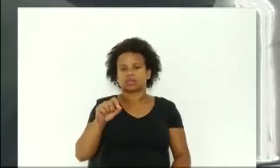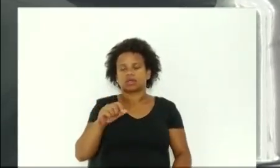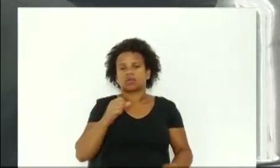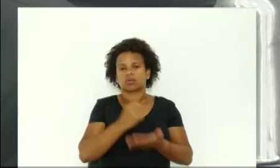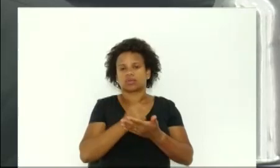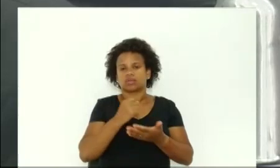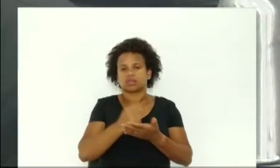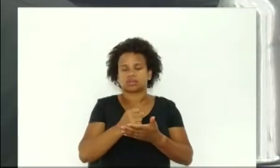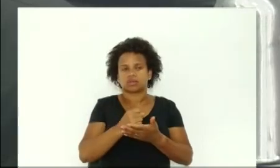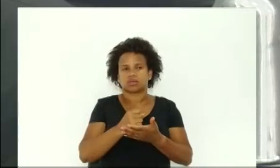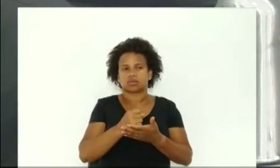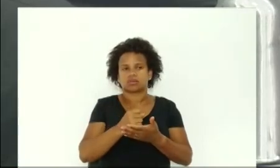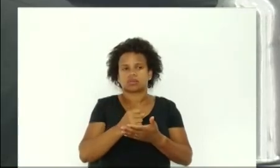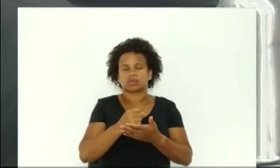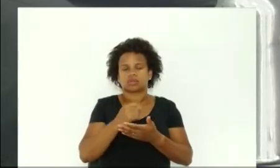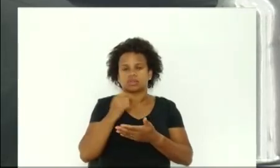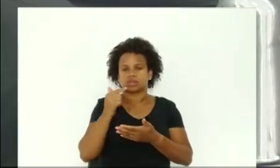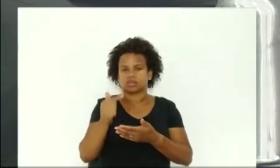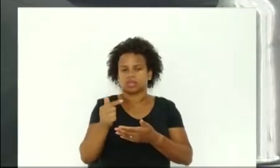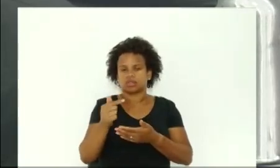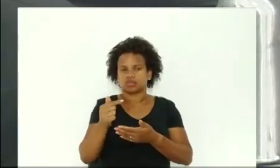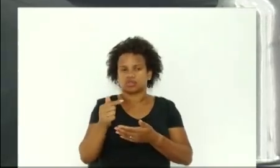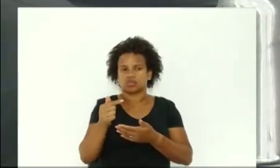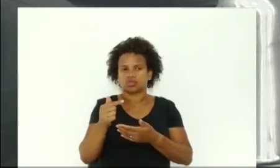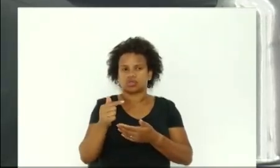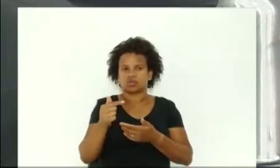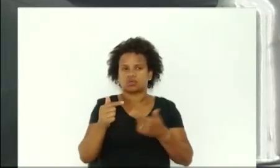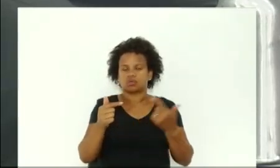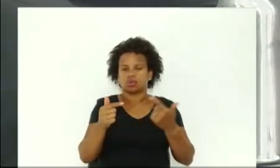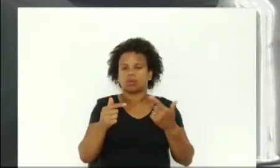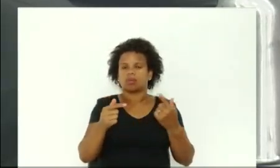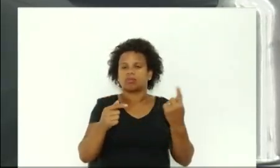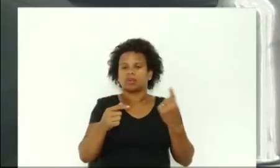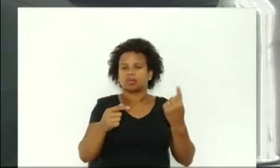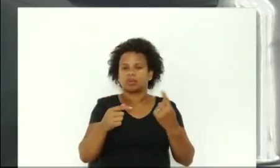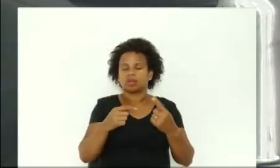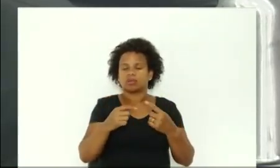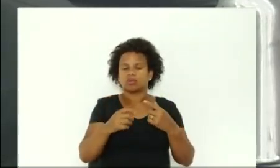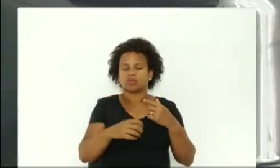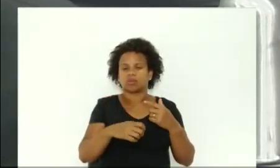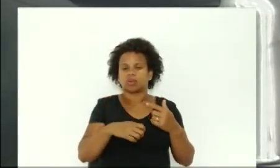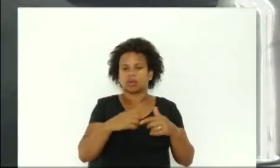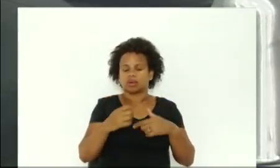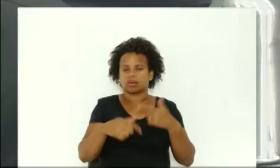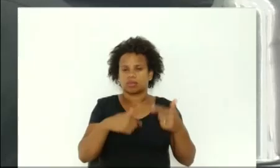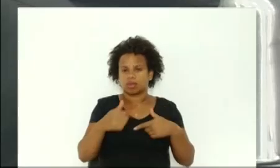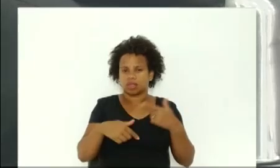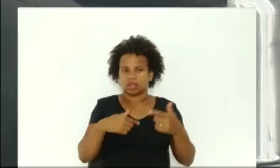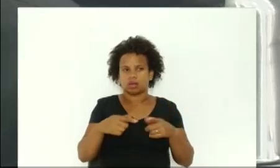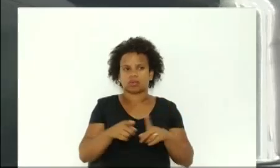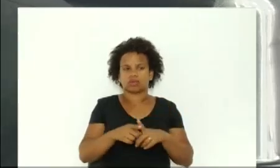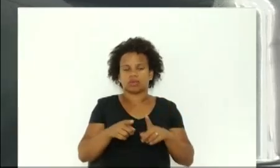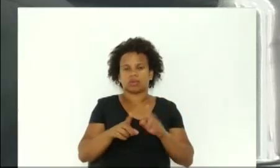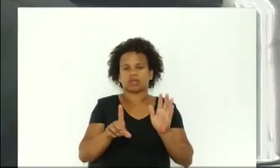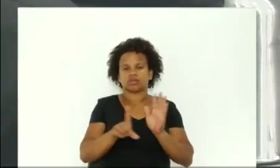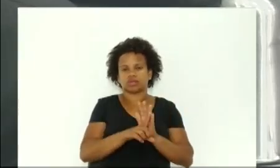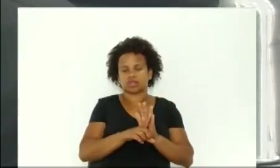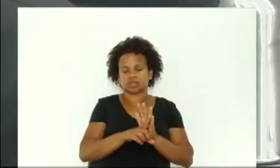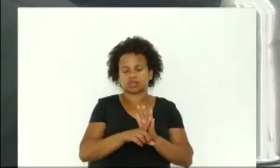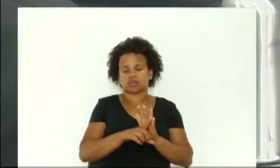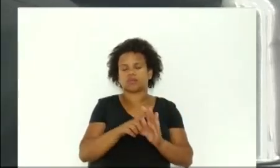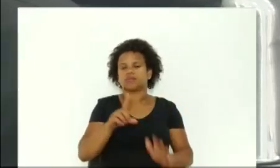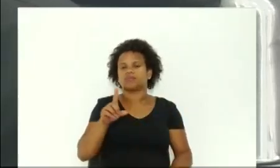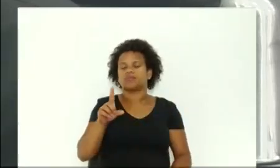vereador Marcelo? 2 do primeiro emprego, depois tem a nossa legislação também de drenagem, então nós temos que ficar atentos e fazer